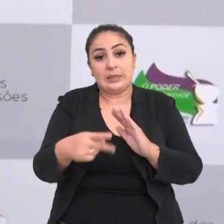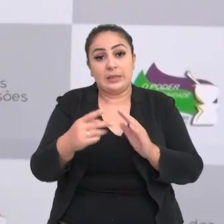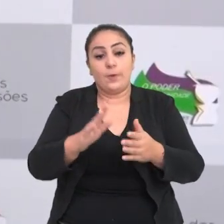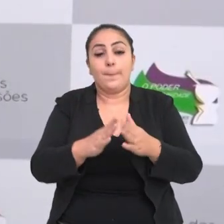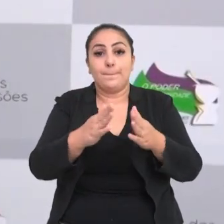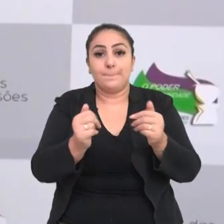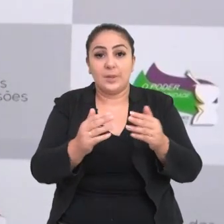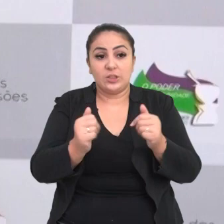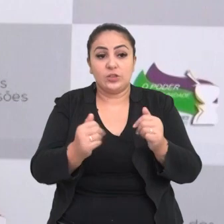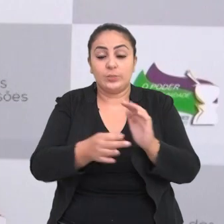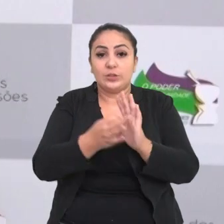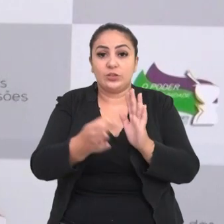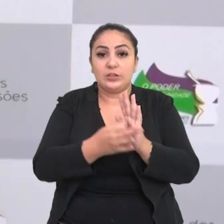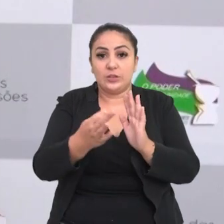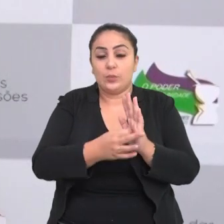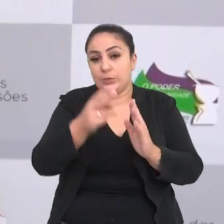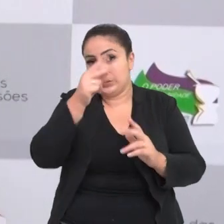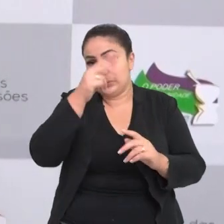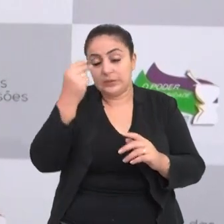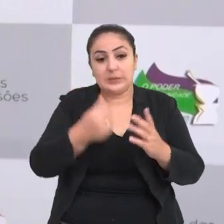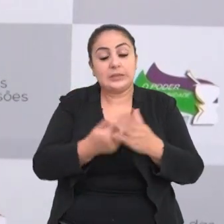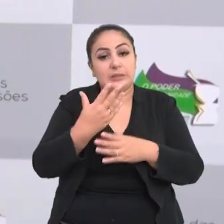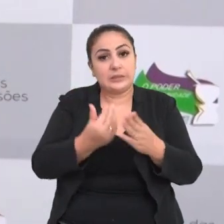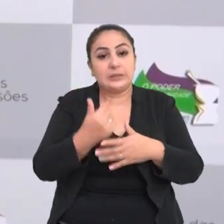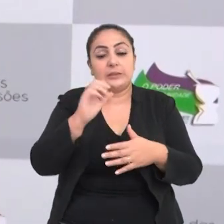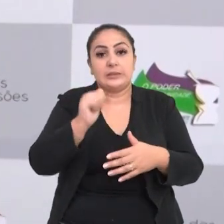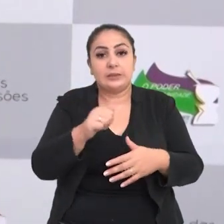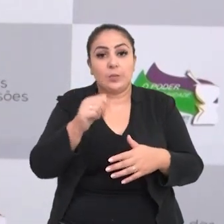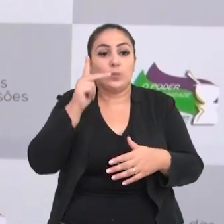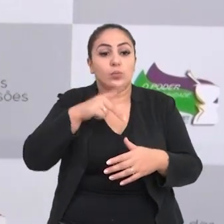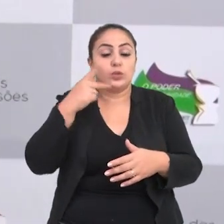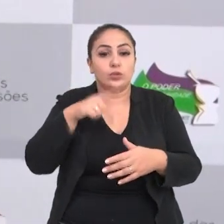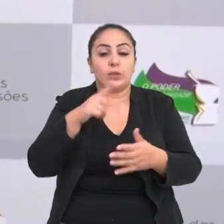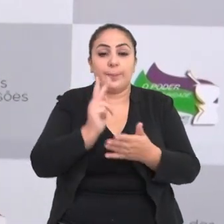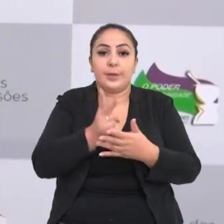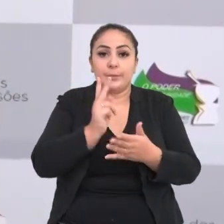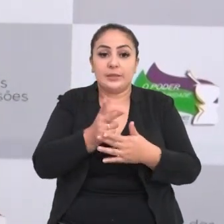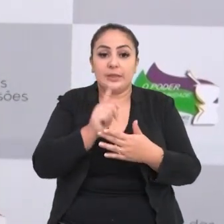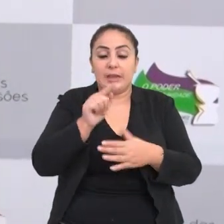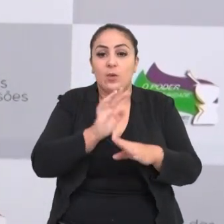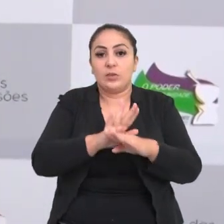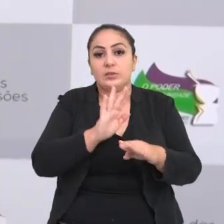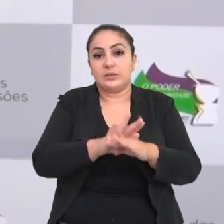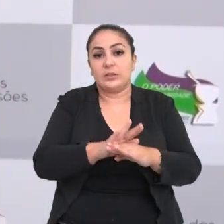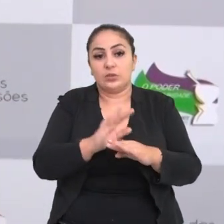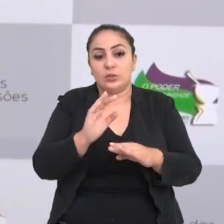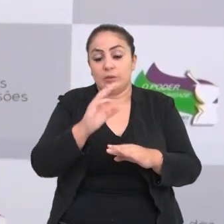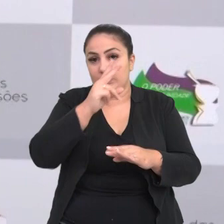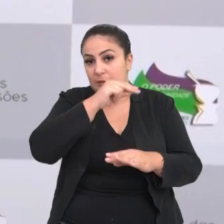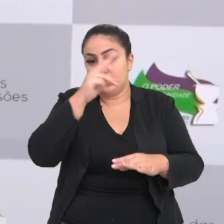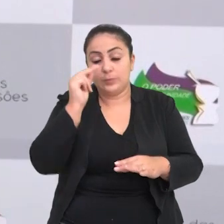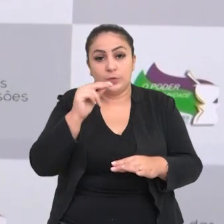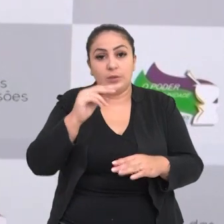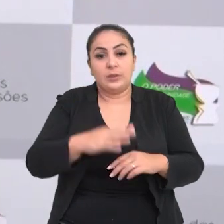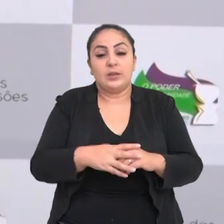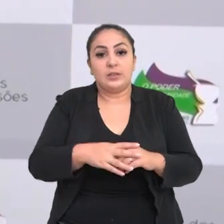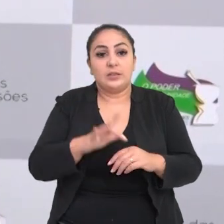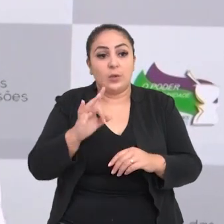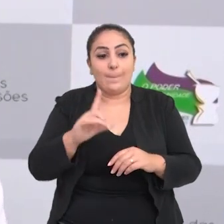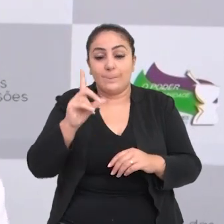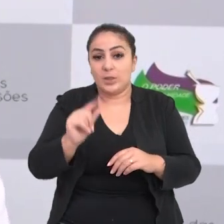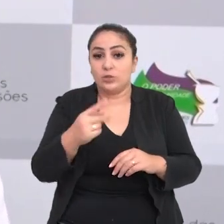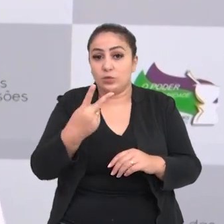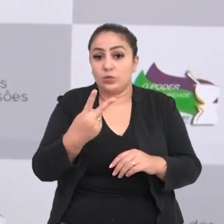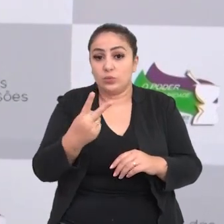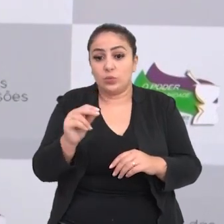na casa um pedido, uma indicação ao executivo que crie uma política permanente que é o auxílio emergencial municipal, que não seja